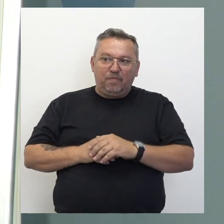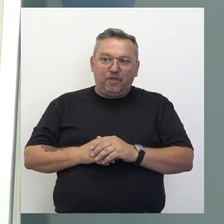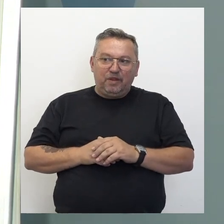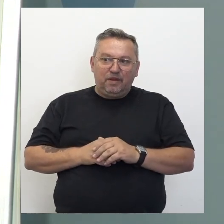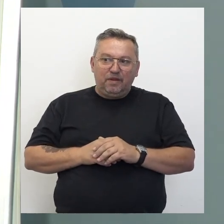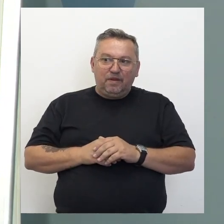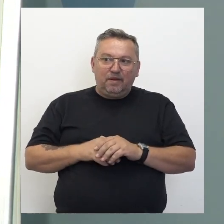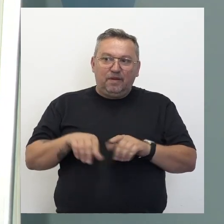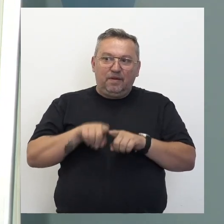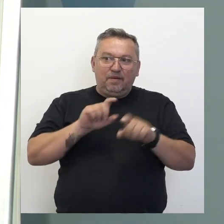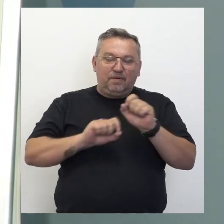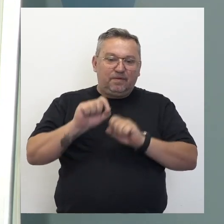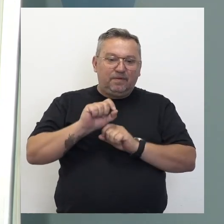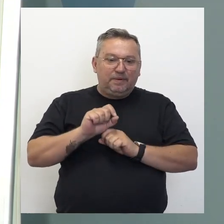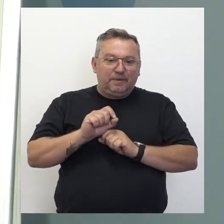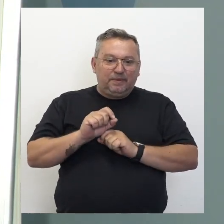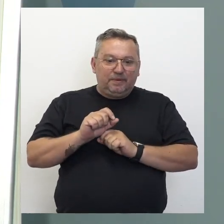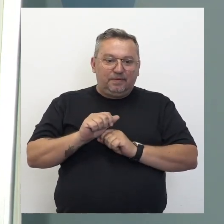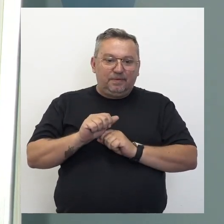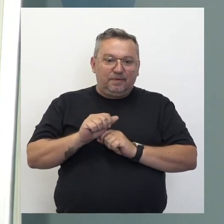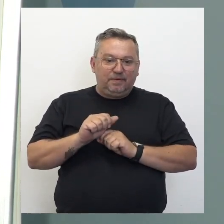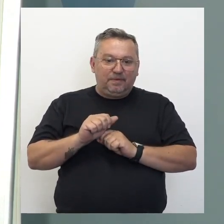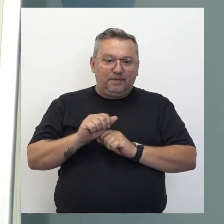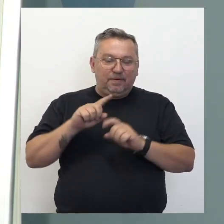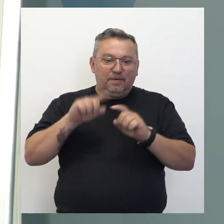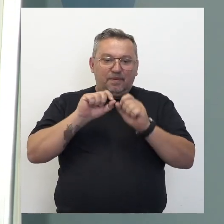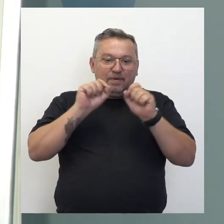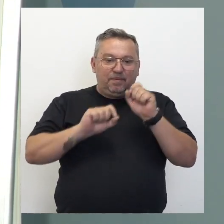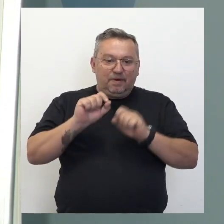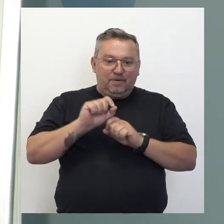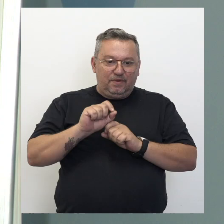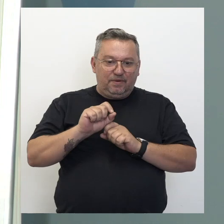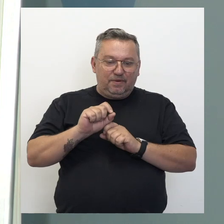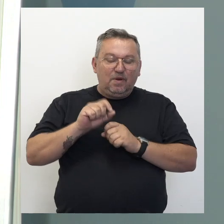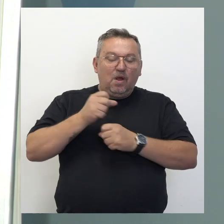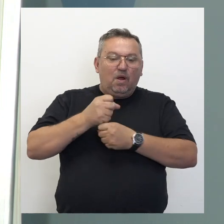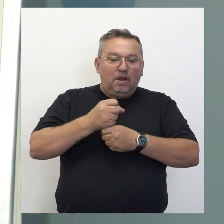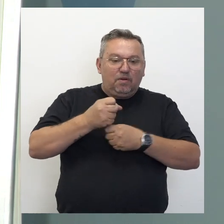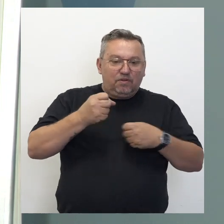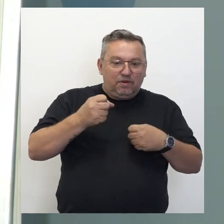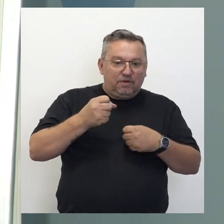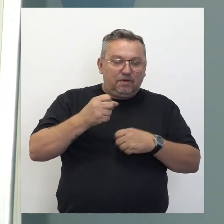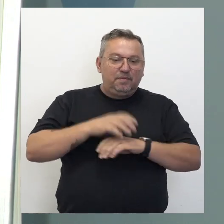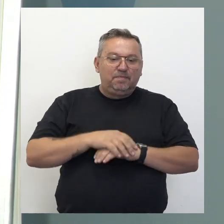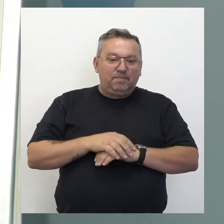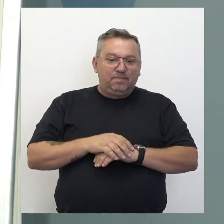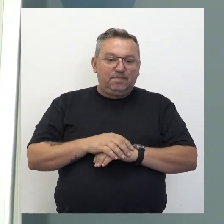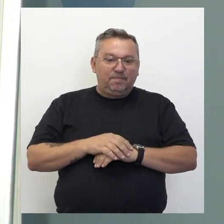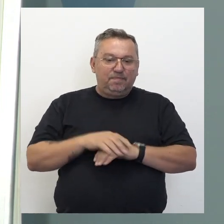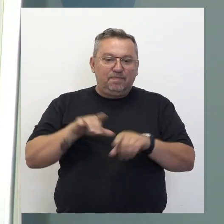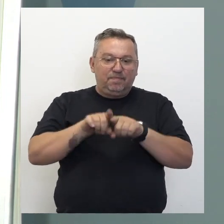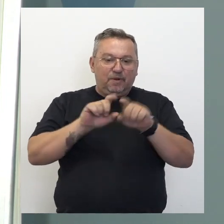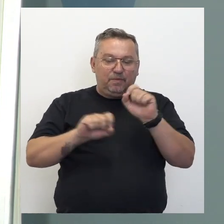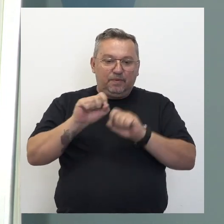OH-. Meu produto vai em cima. Quem vai embaixo vai o reagente, que é o hidróxido de lítio. No caso